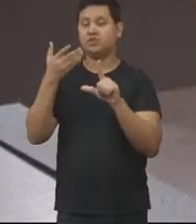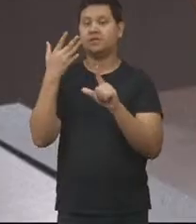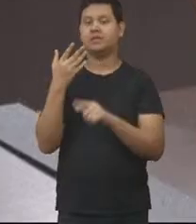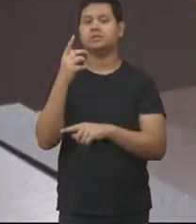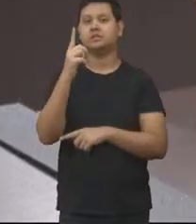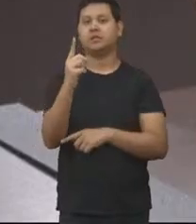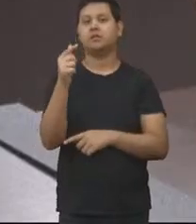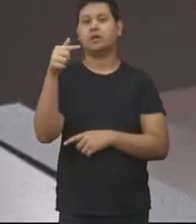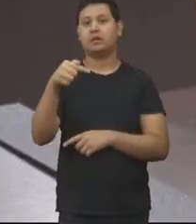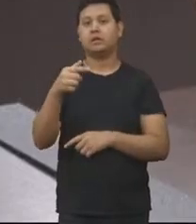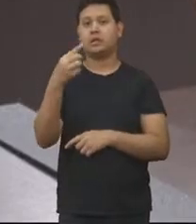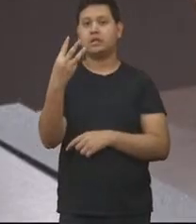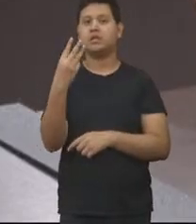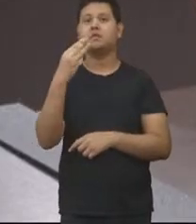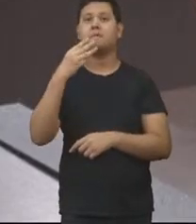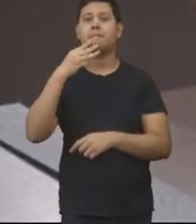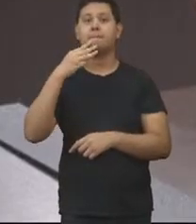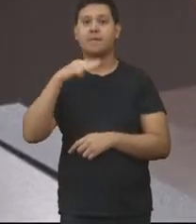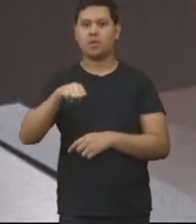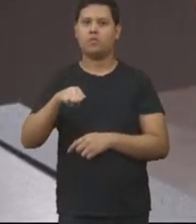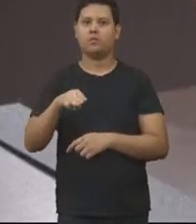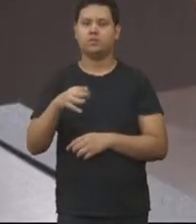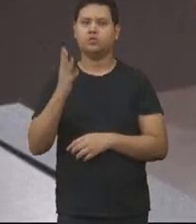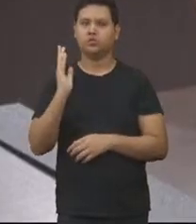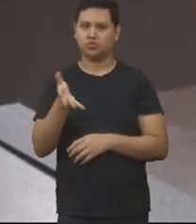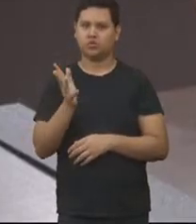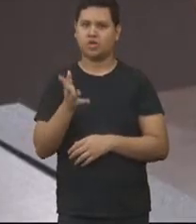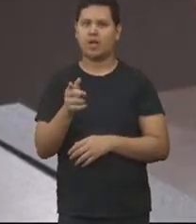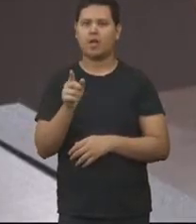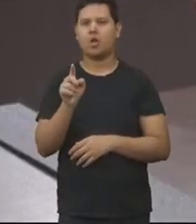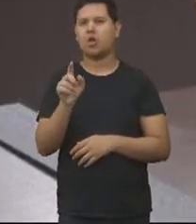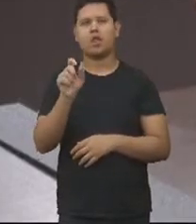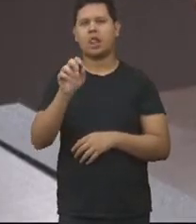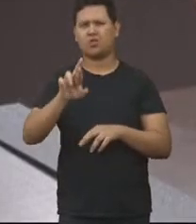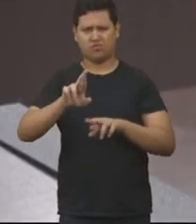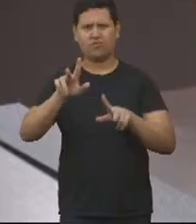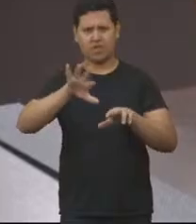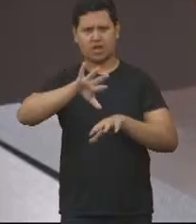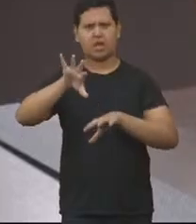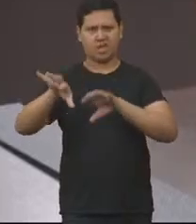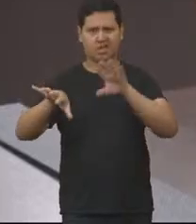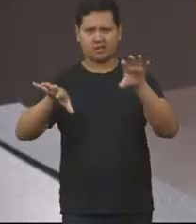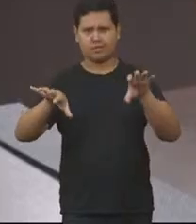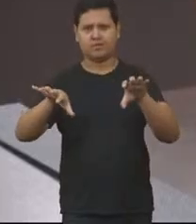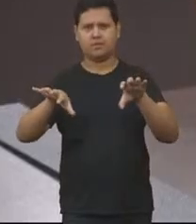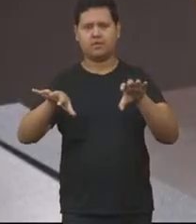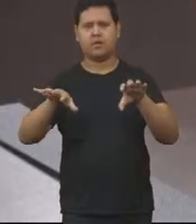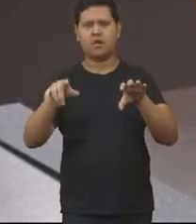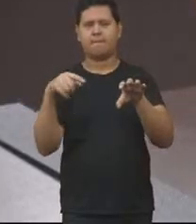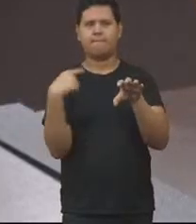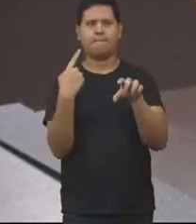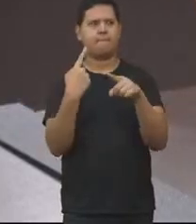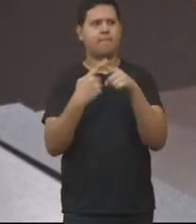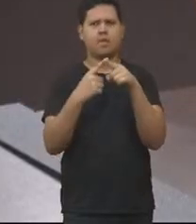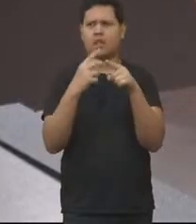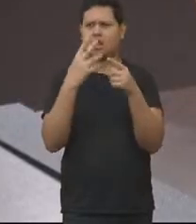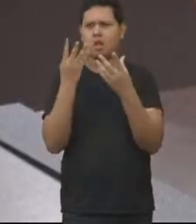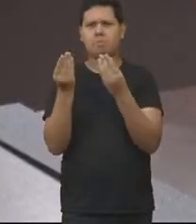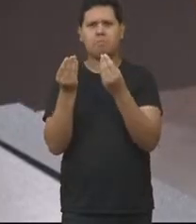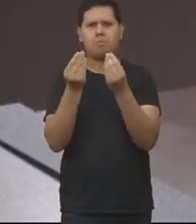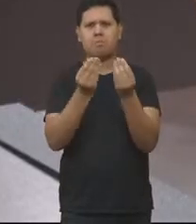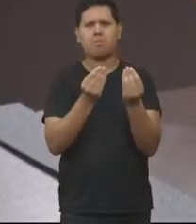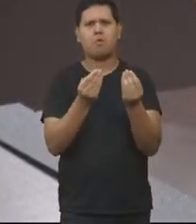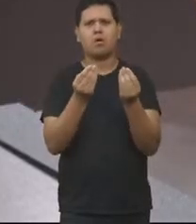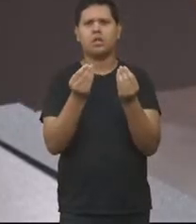apresentado. Isso não está somente relacionado ao resto a pagar, para a gente poder chegar nesse número, porque perceba que tem